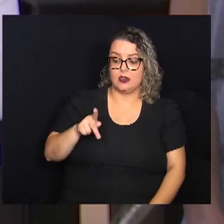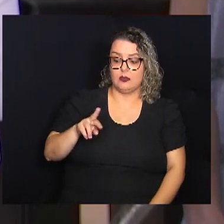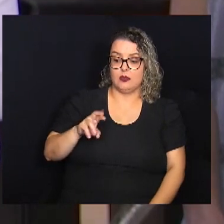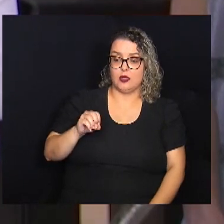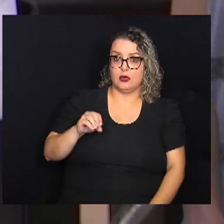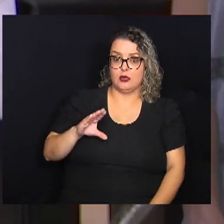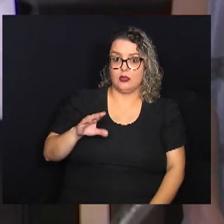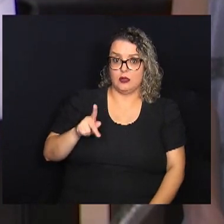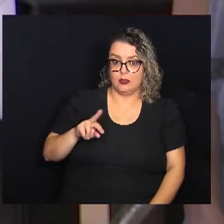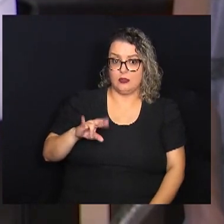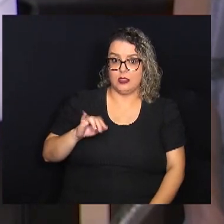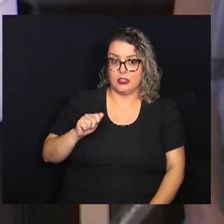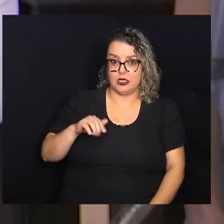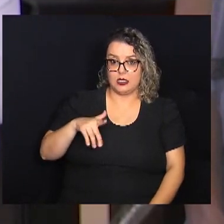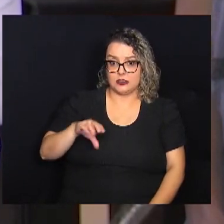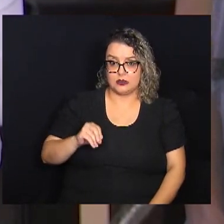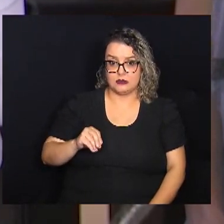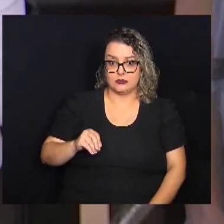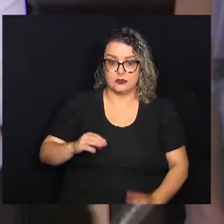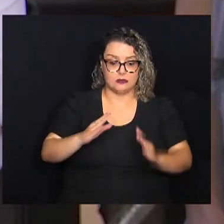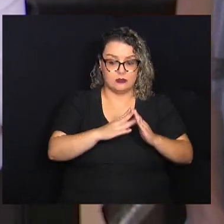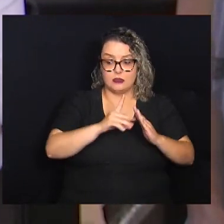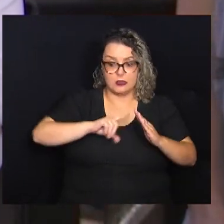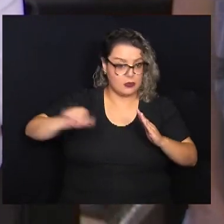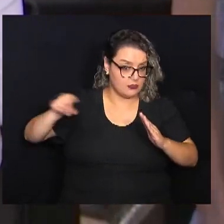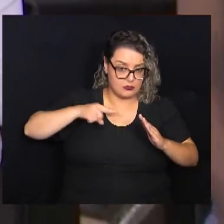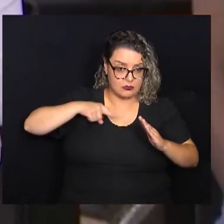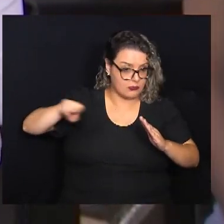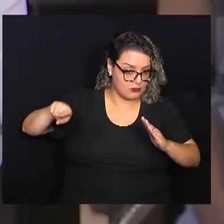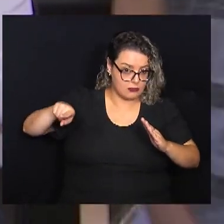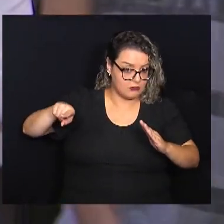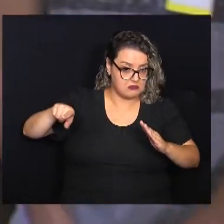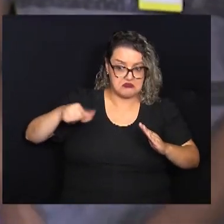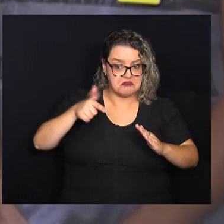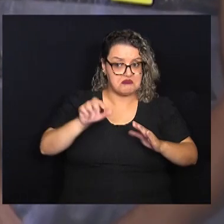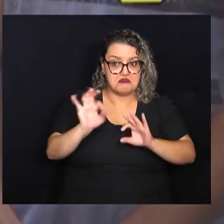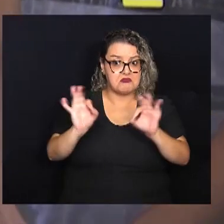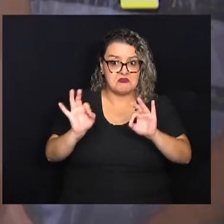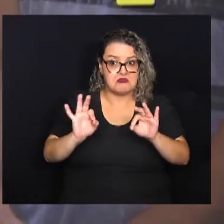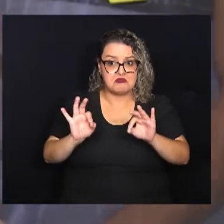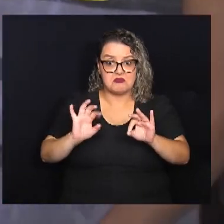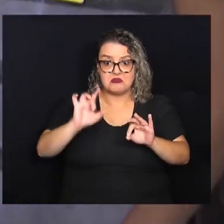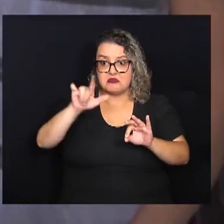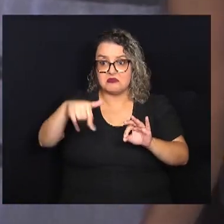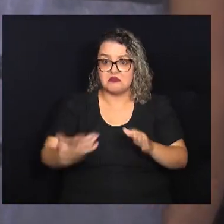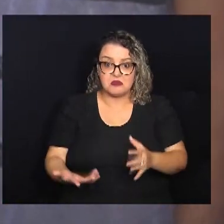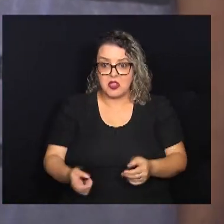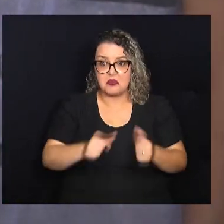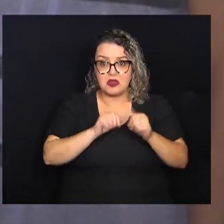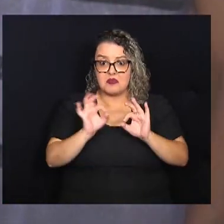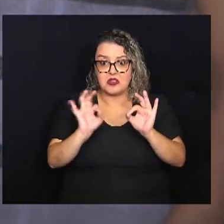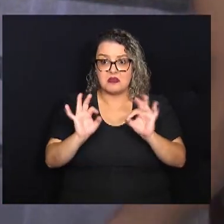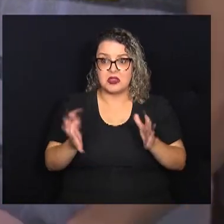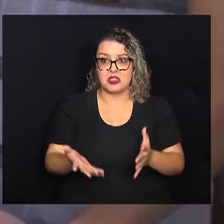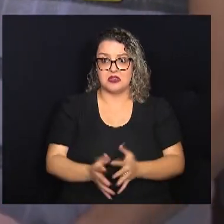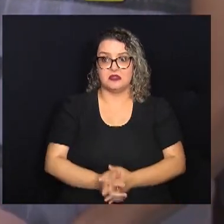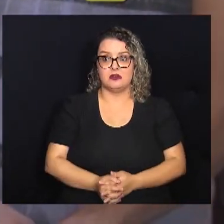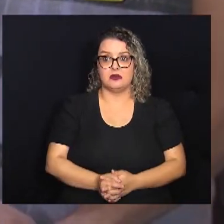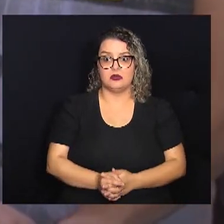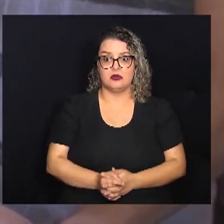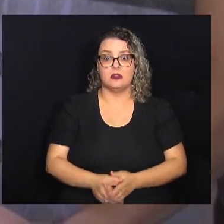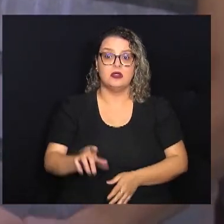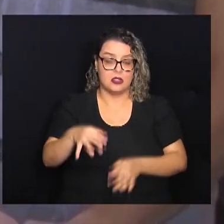a saírem daquela área sem nenhuma contrapartida, sem nenhum benefício, entende? E é justamente por